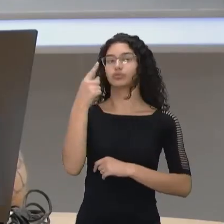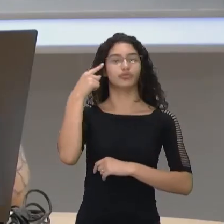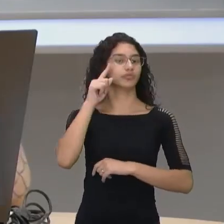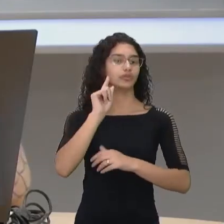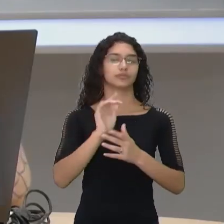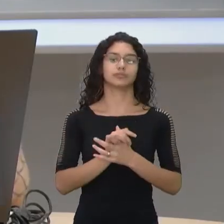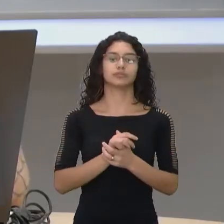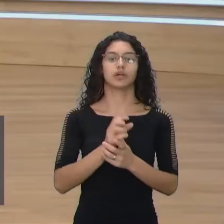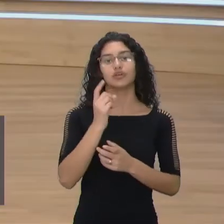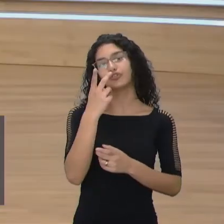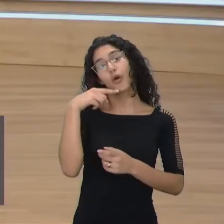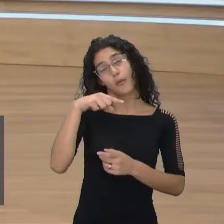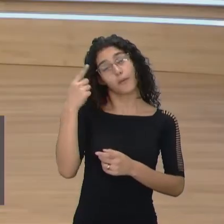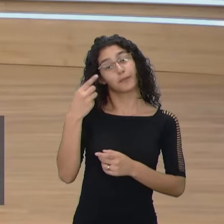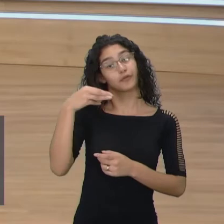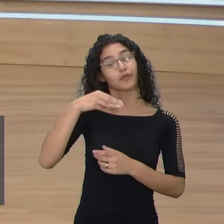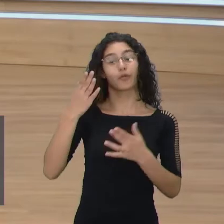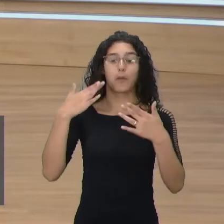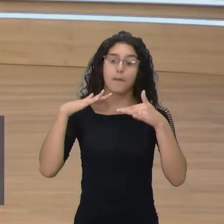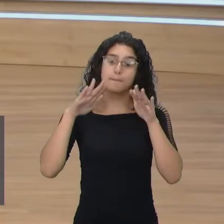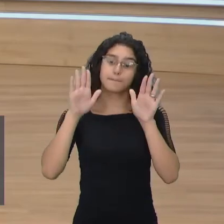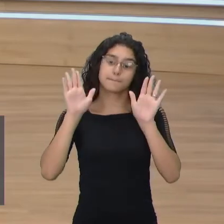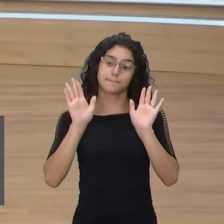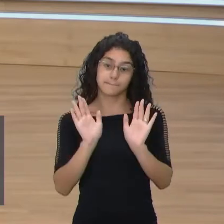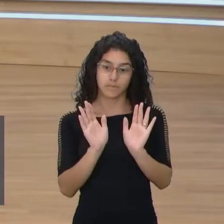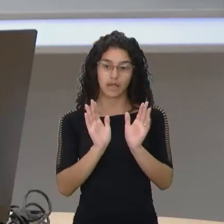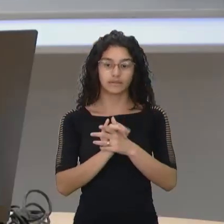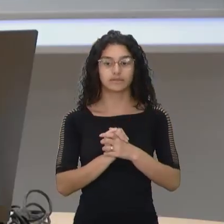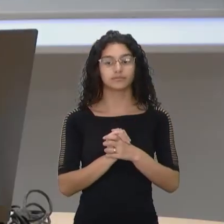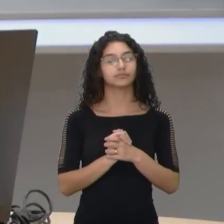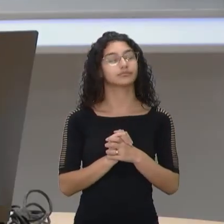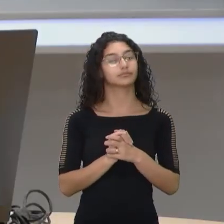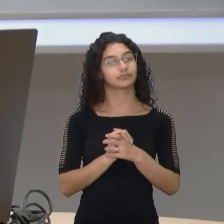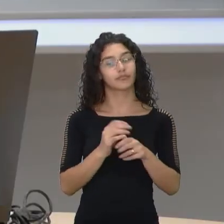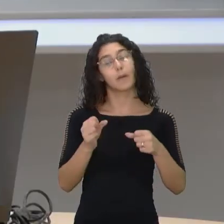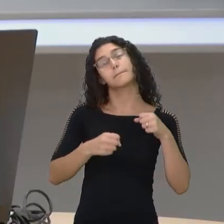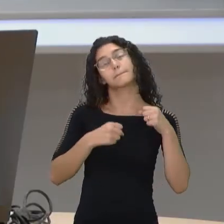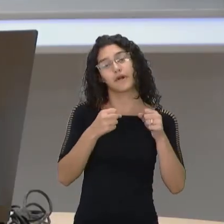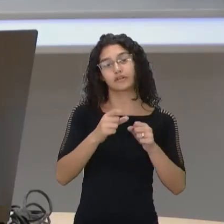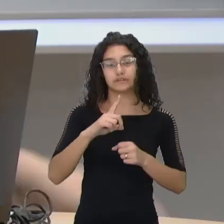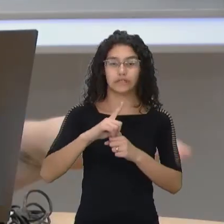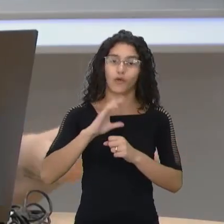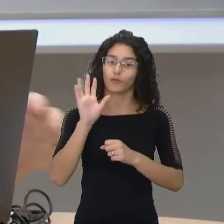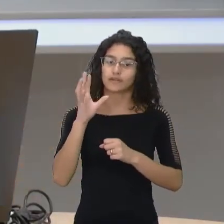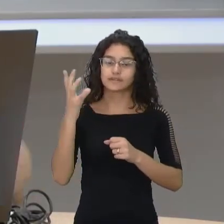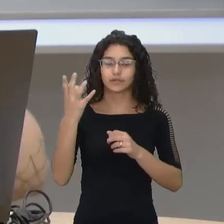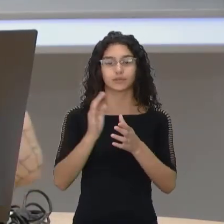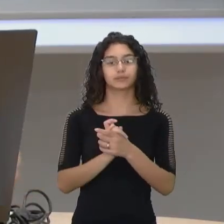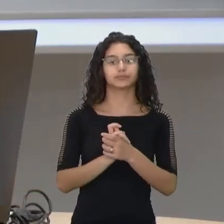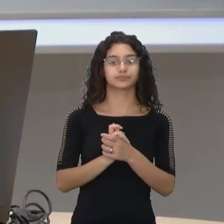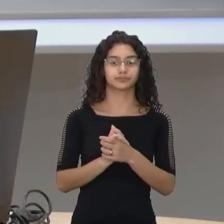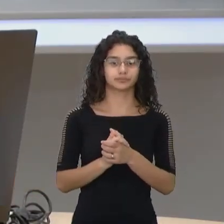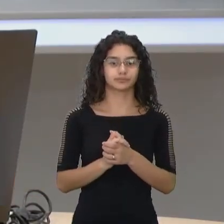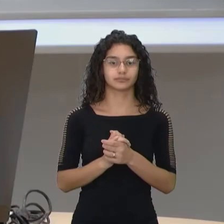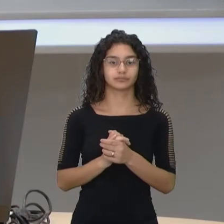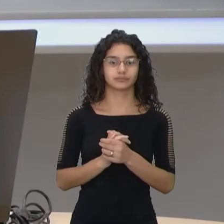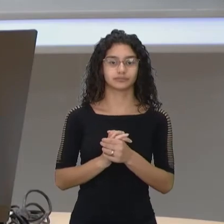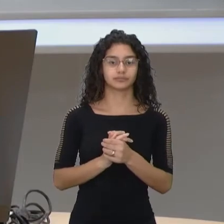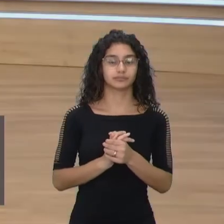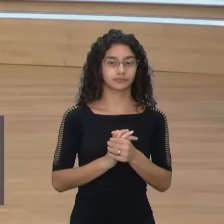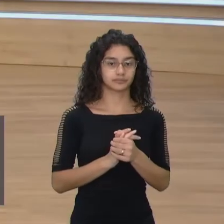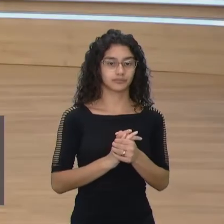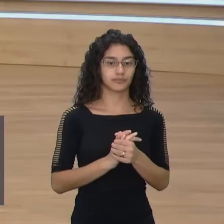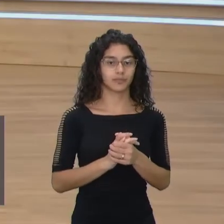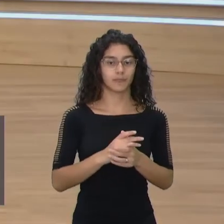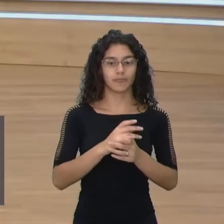apesar de que foi só 1 minutinho, né? Mas mesmo assim o eureka não é impossível, né? Então, já o Arquimedes